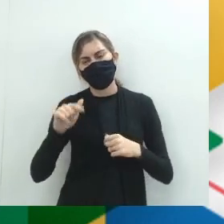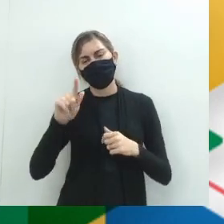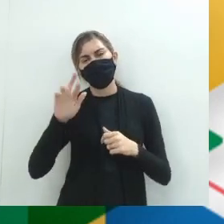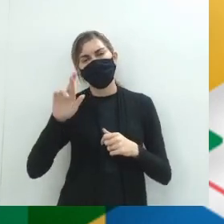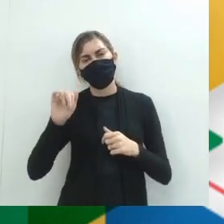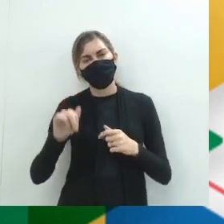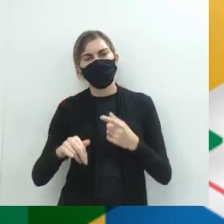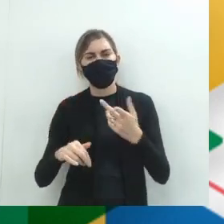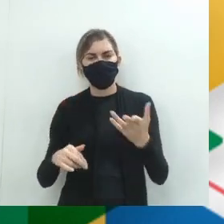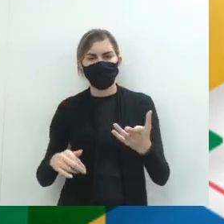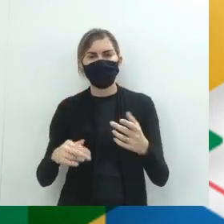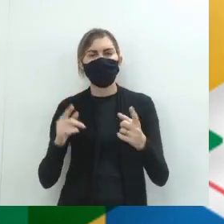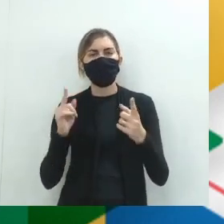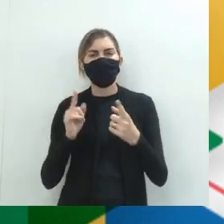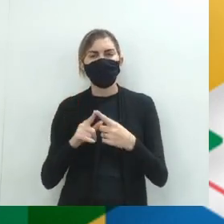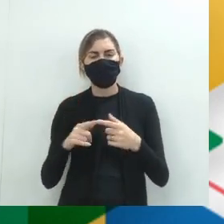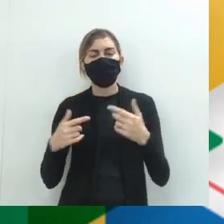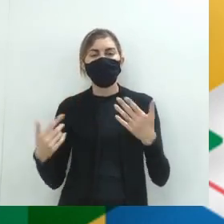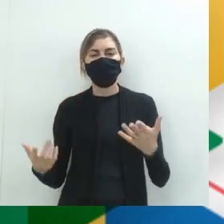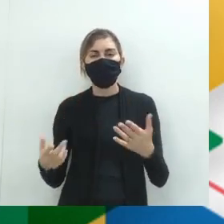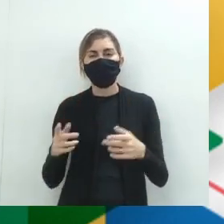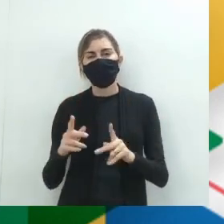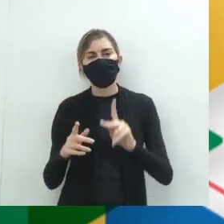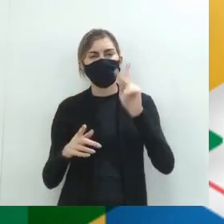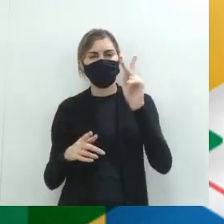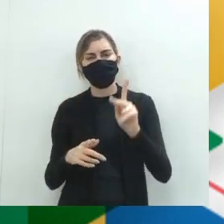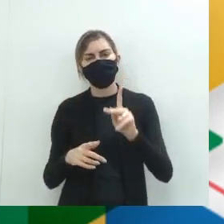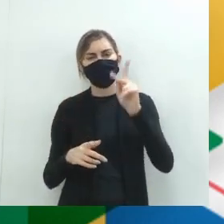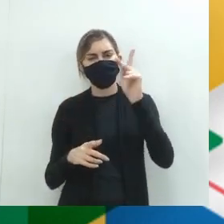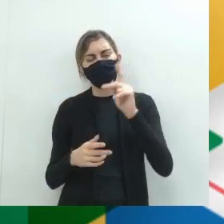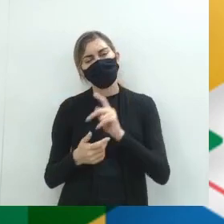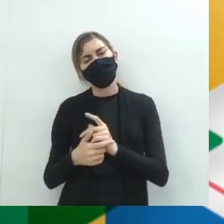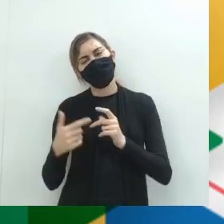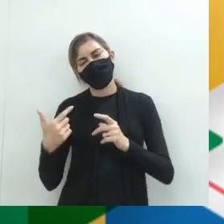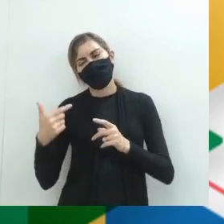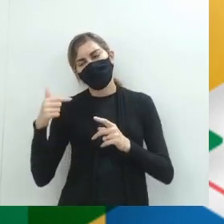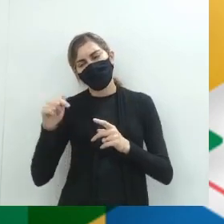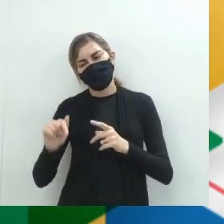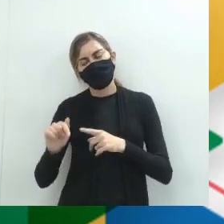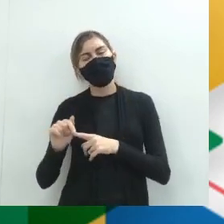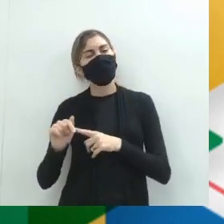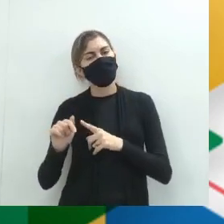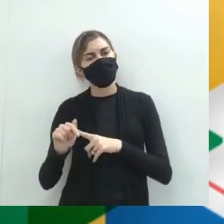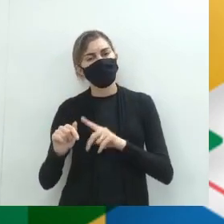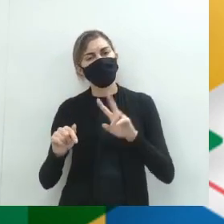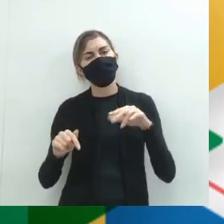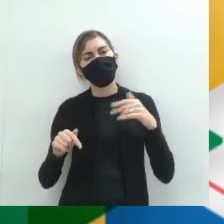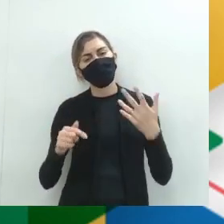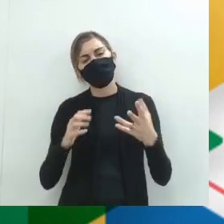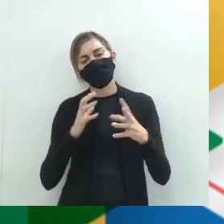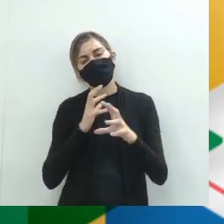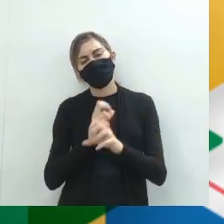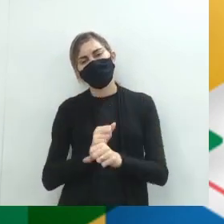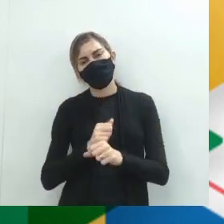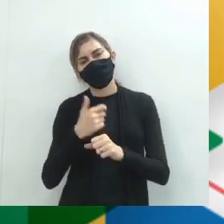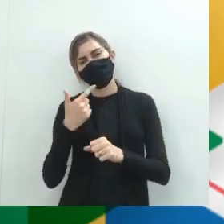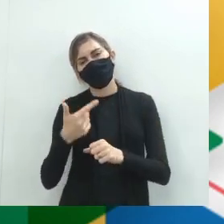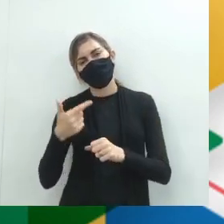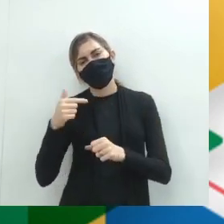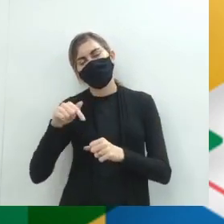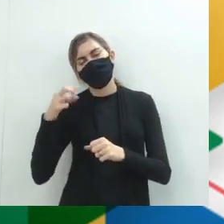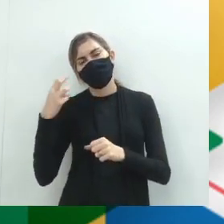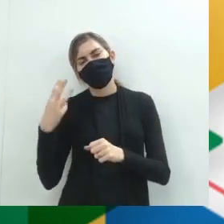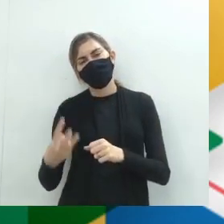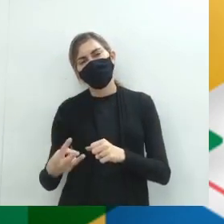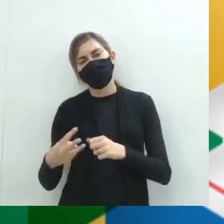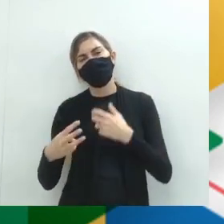Celsius. Equivale a quantos Kelvin? Se tem 27 graus Celsius, somo com